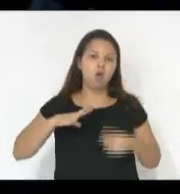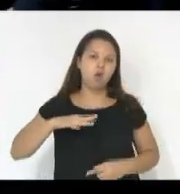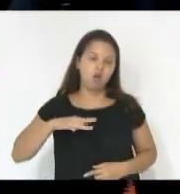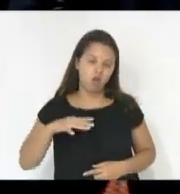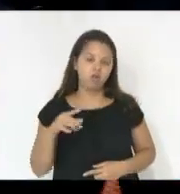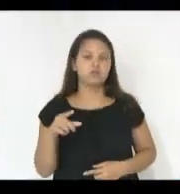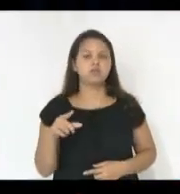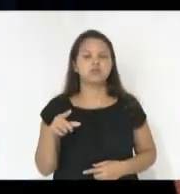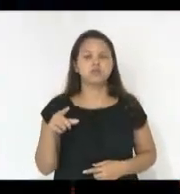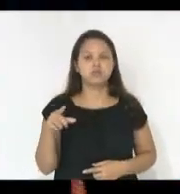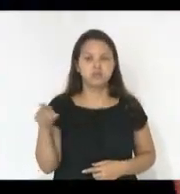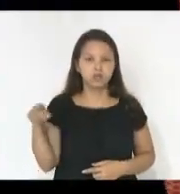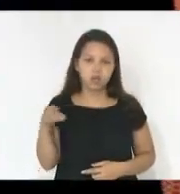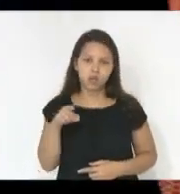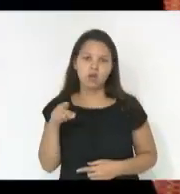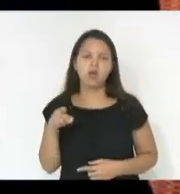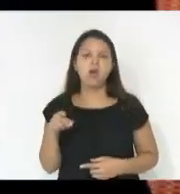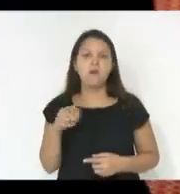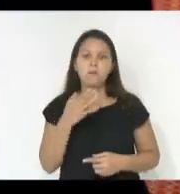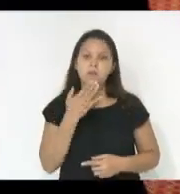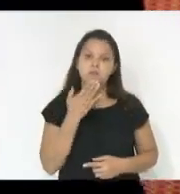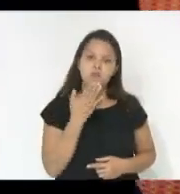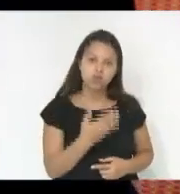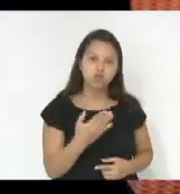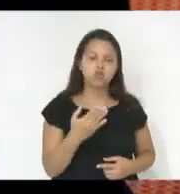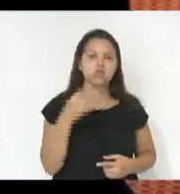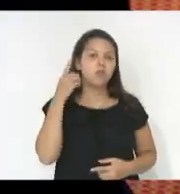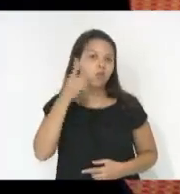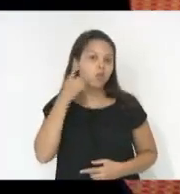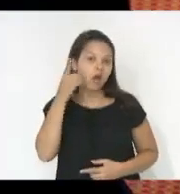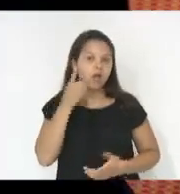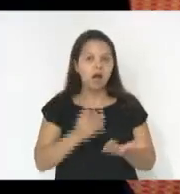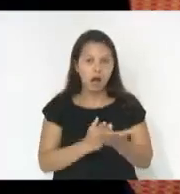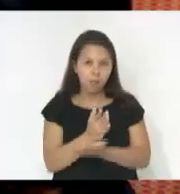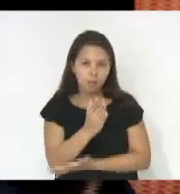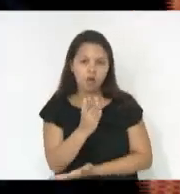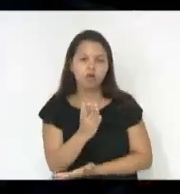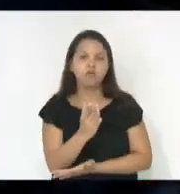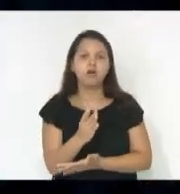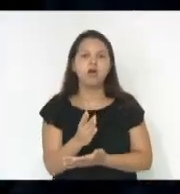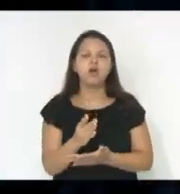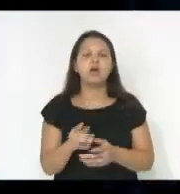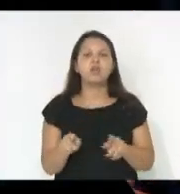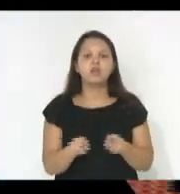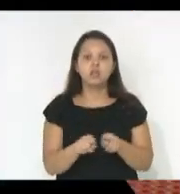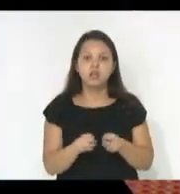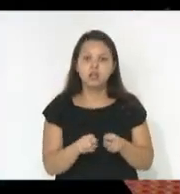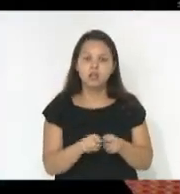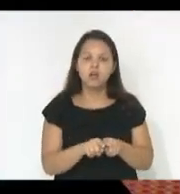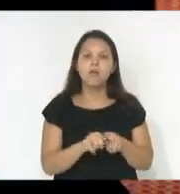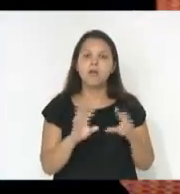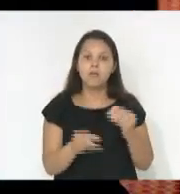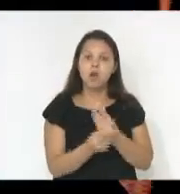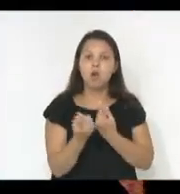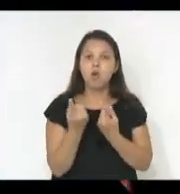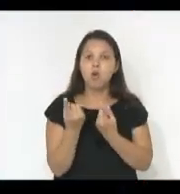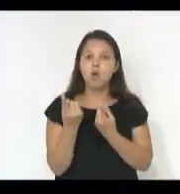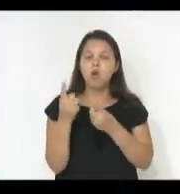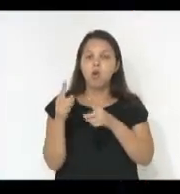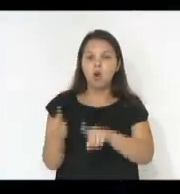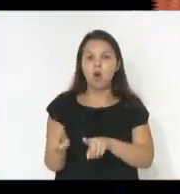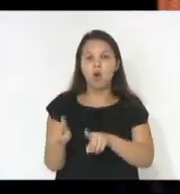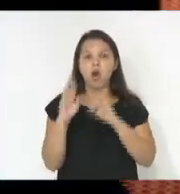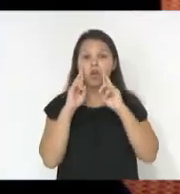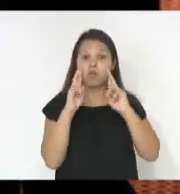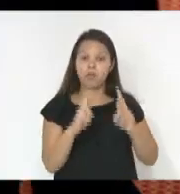venha aos deputados, que pudéssemos aprovar. E, na verdade, a ementa está ali de contrariedade de maneira desrespeitosa, mas, na